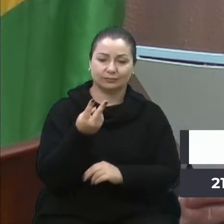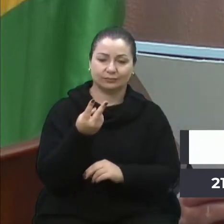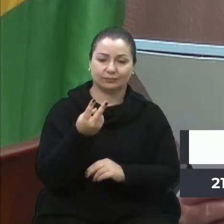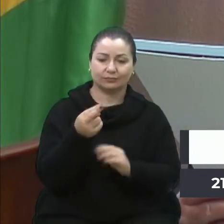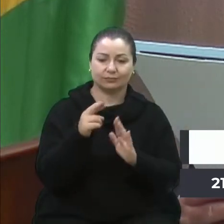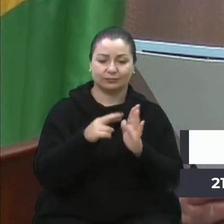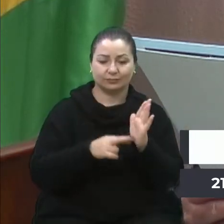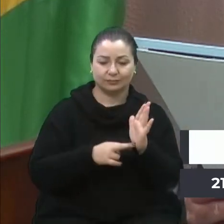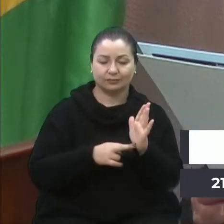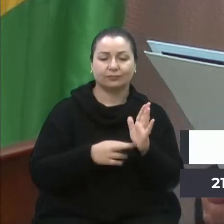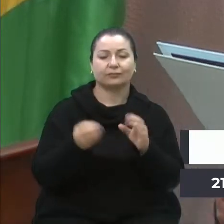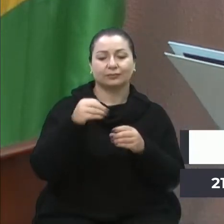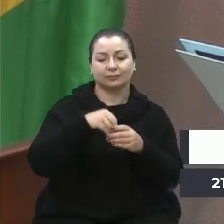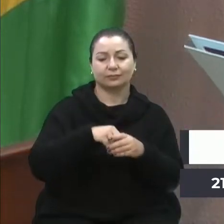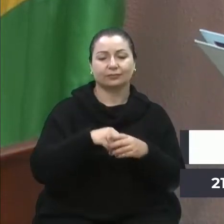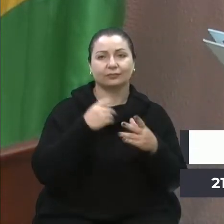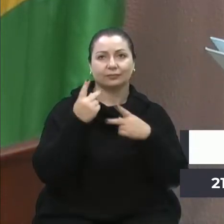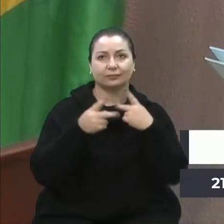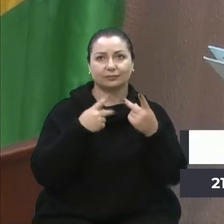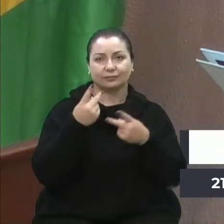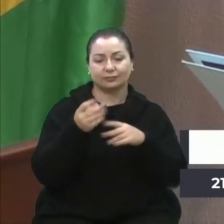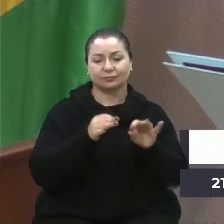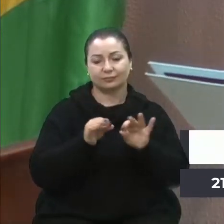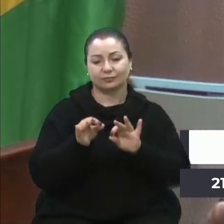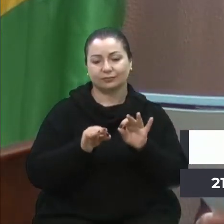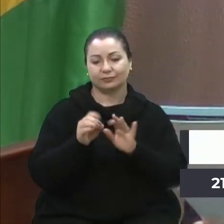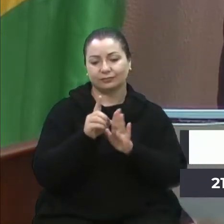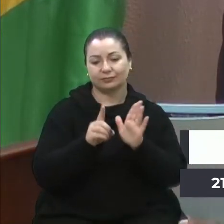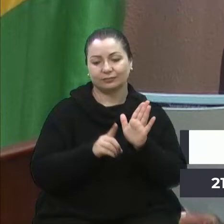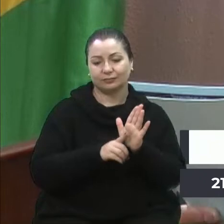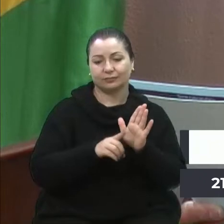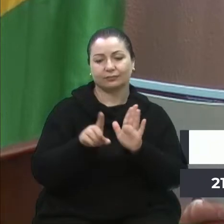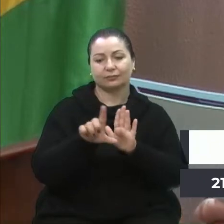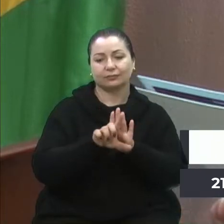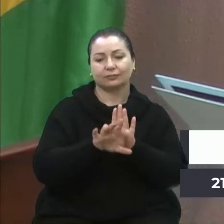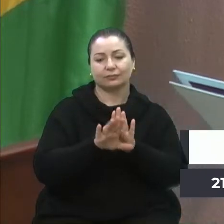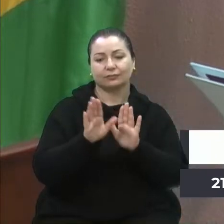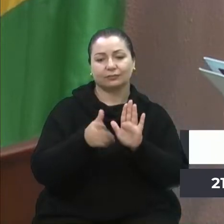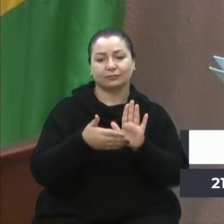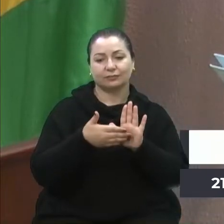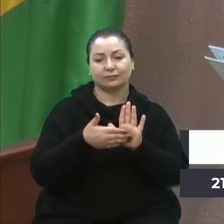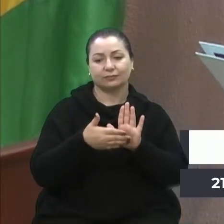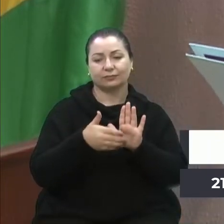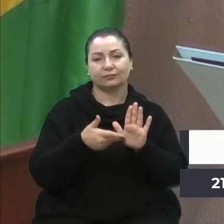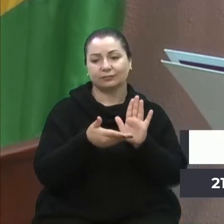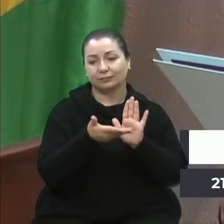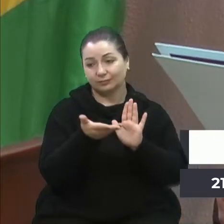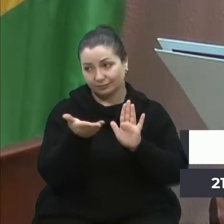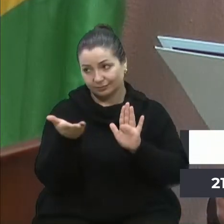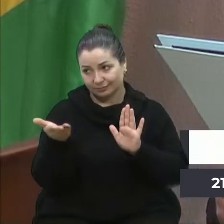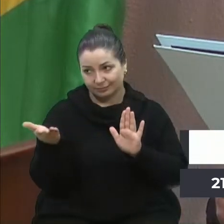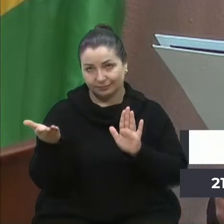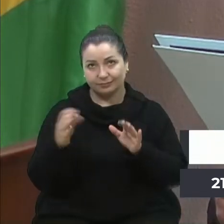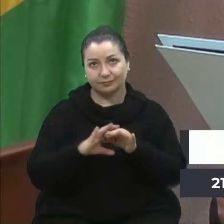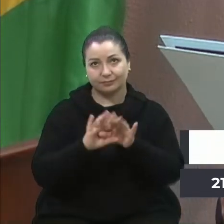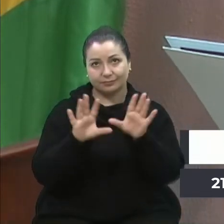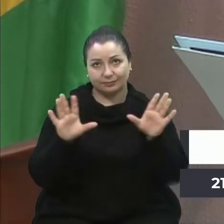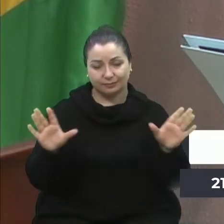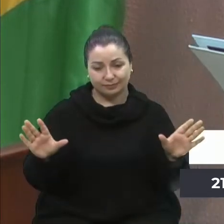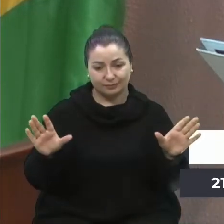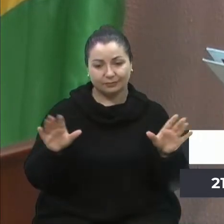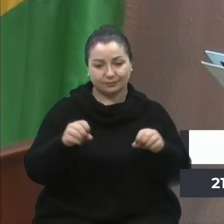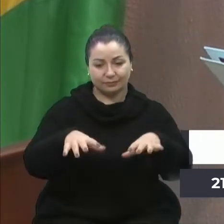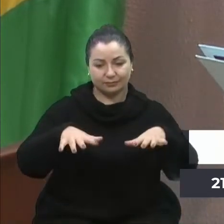interno determina que o projeto de decreto legislativo é a proposição destinada à deliberação do plenário